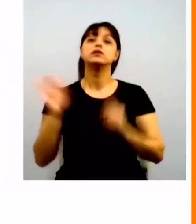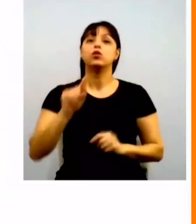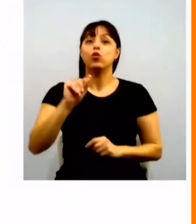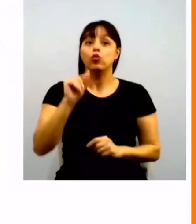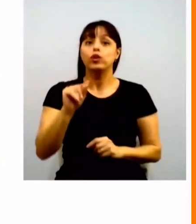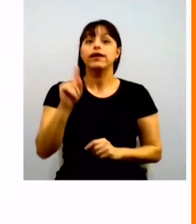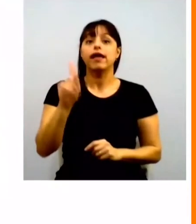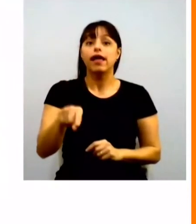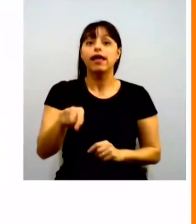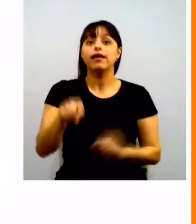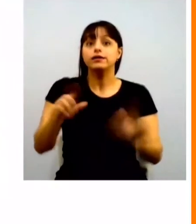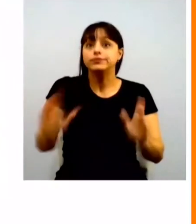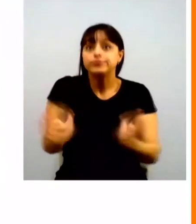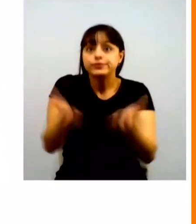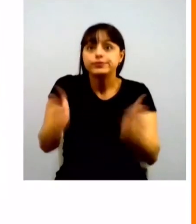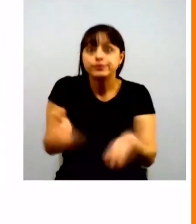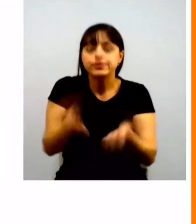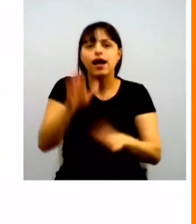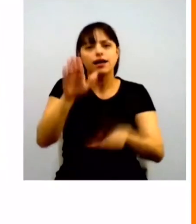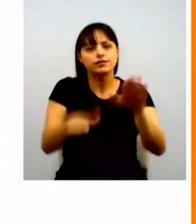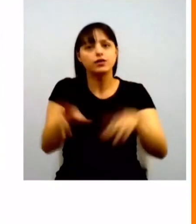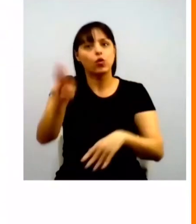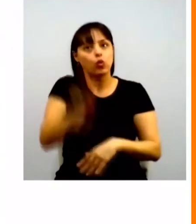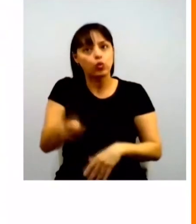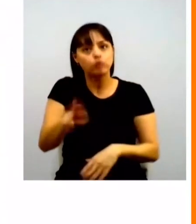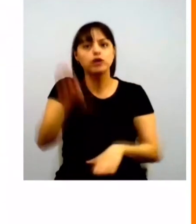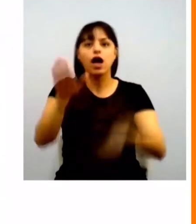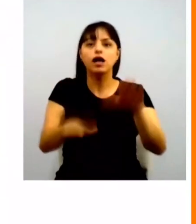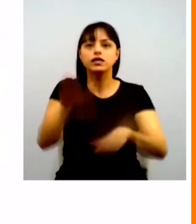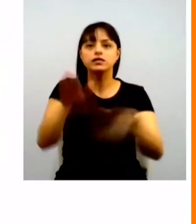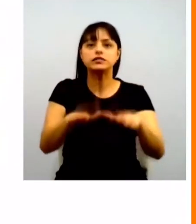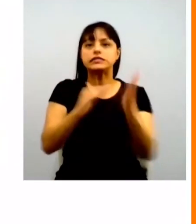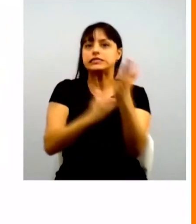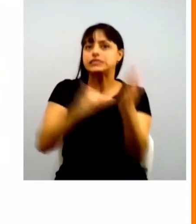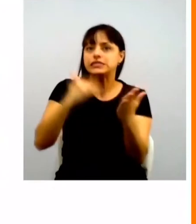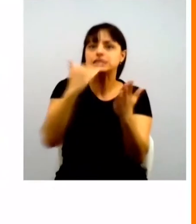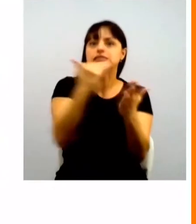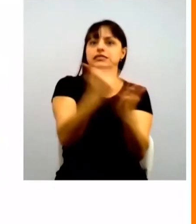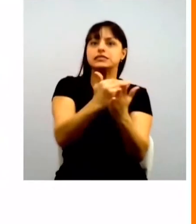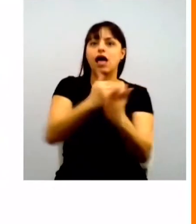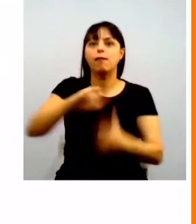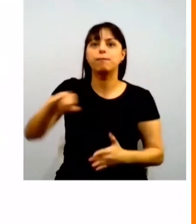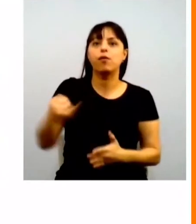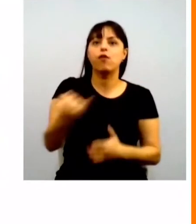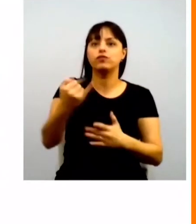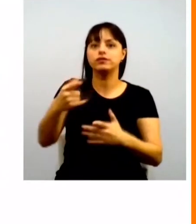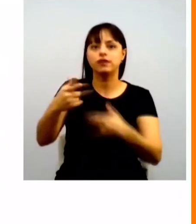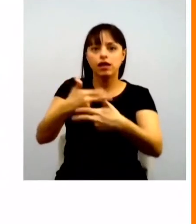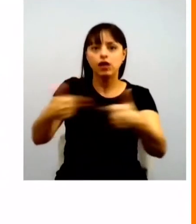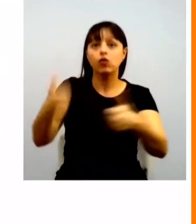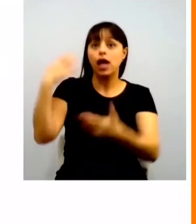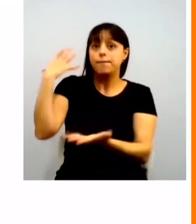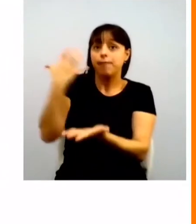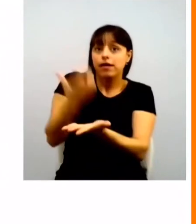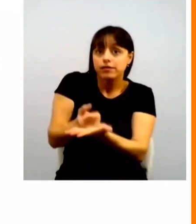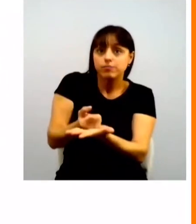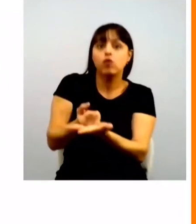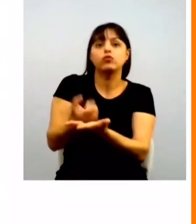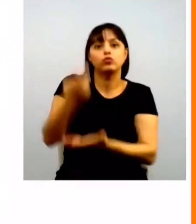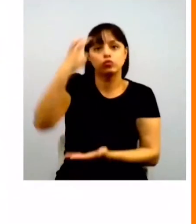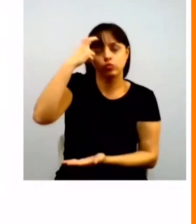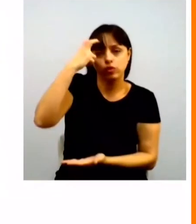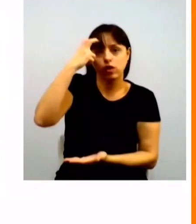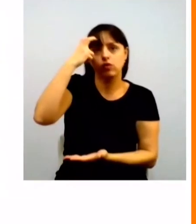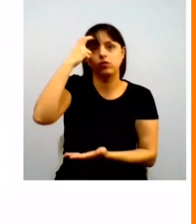e, às vezes, abuso do patrimônio e da expressividade, e certos